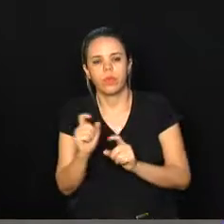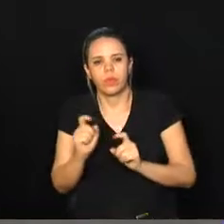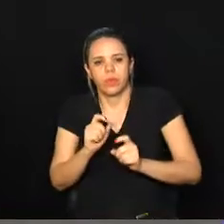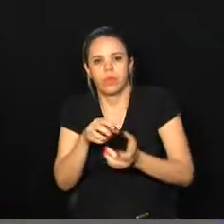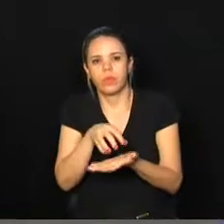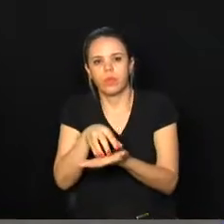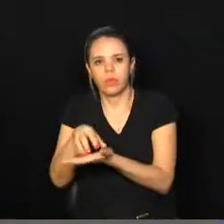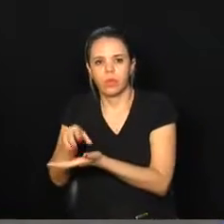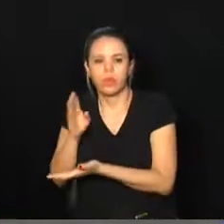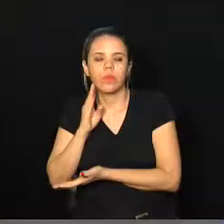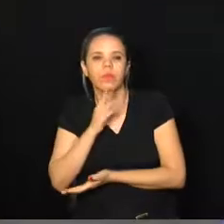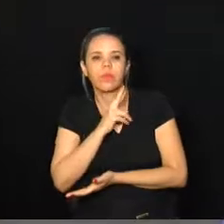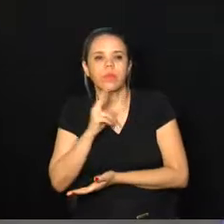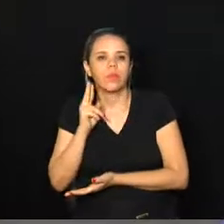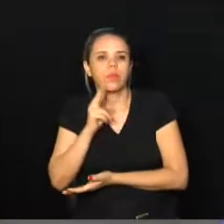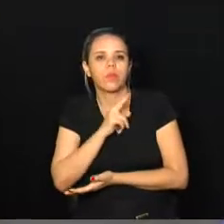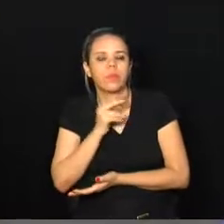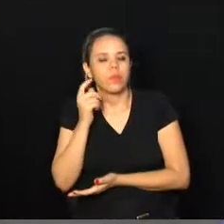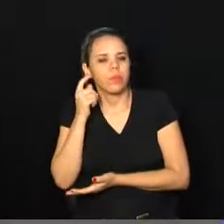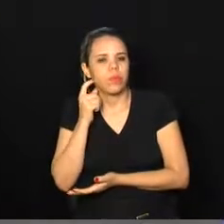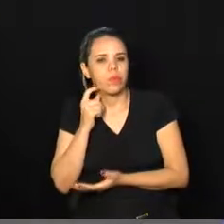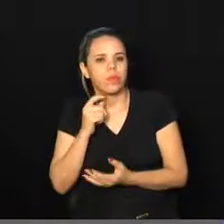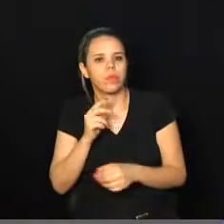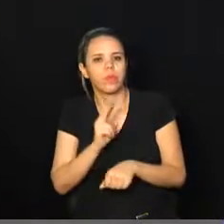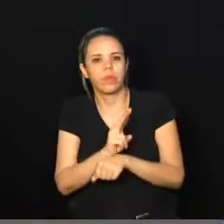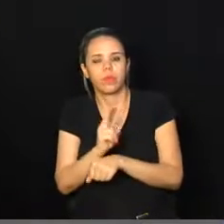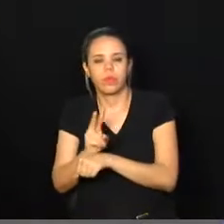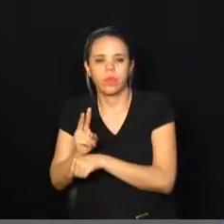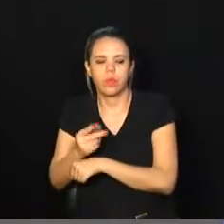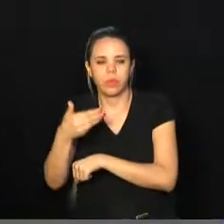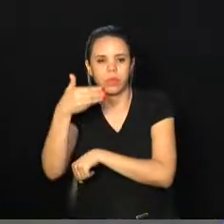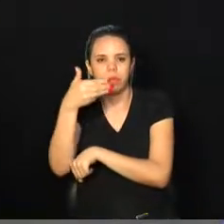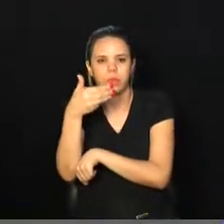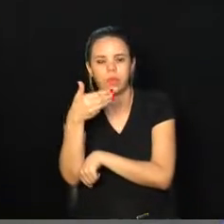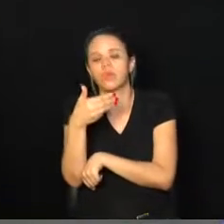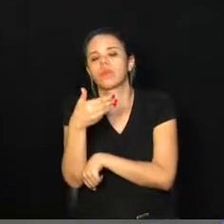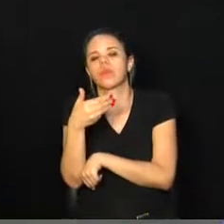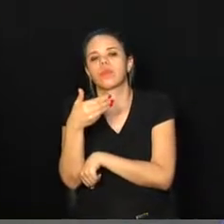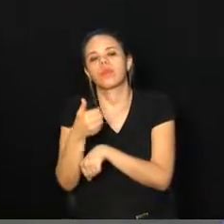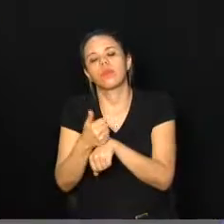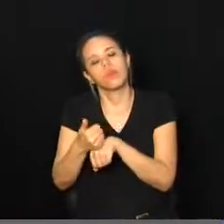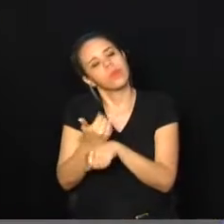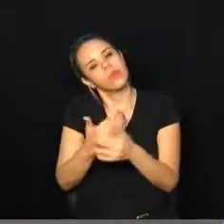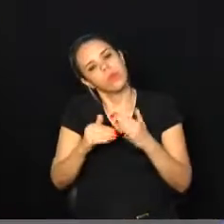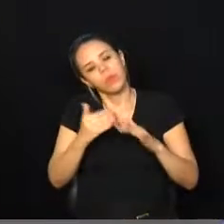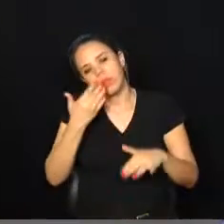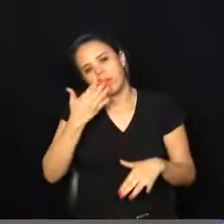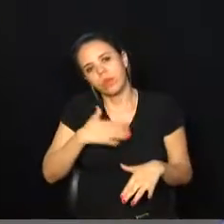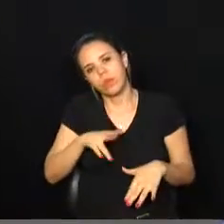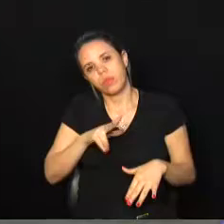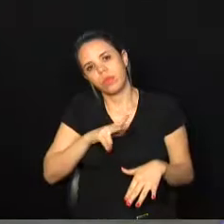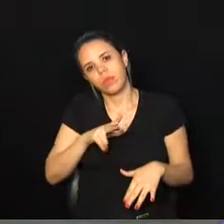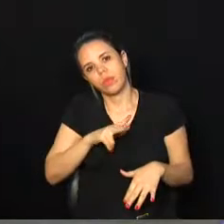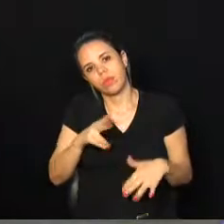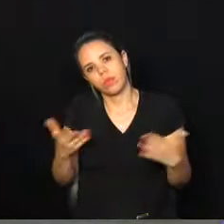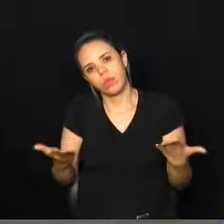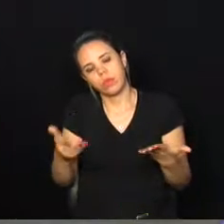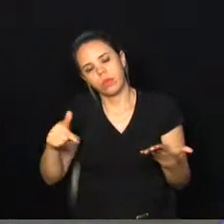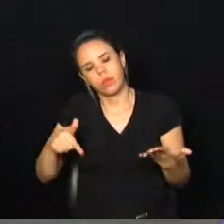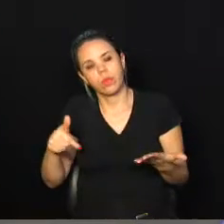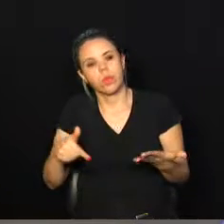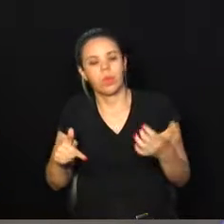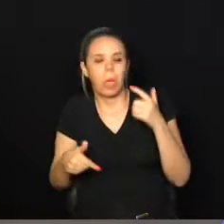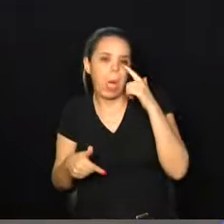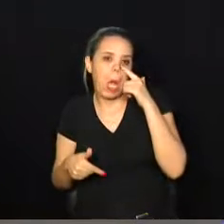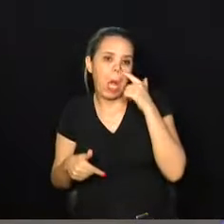de bares e restaurantes, com o setor de hotelaria, escolas infantis particulares e hoje aqui